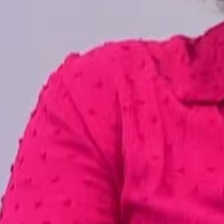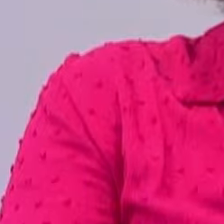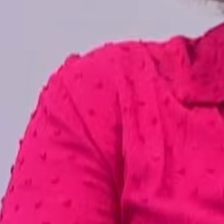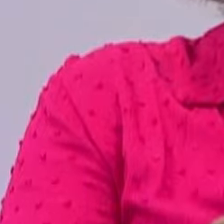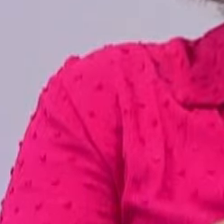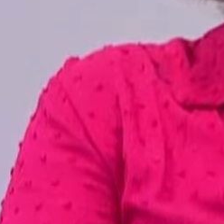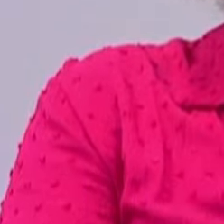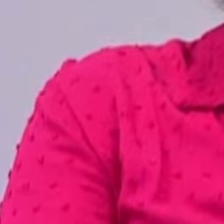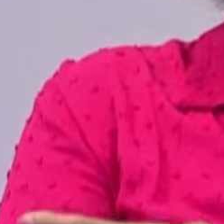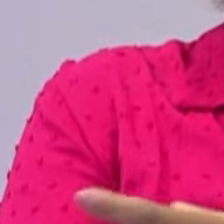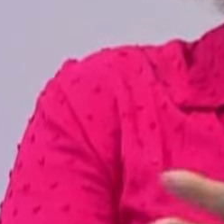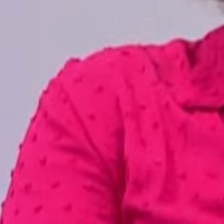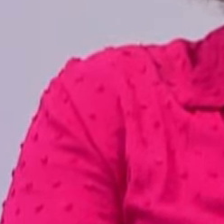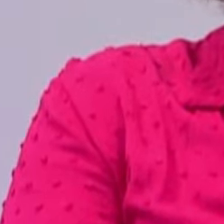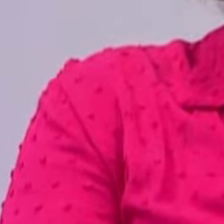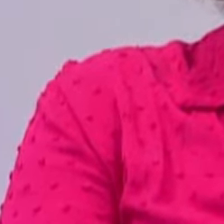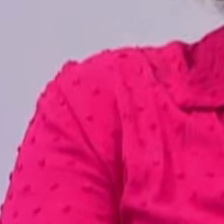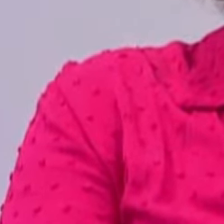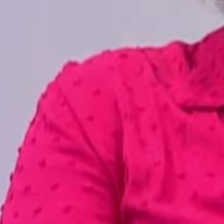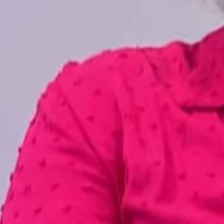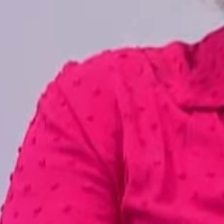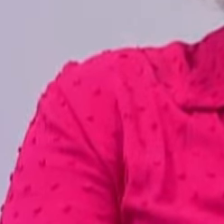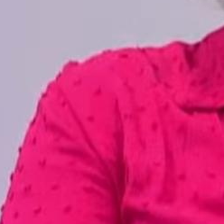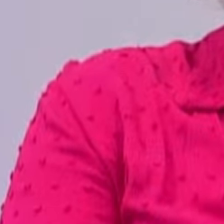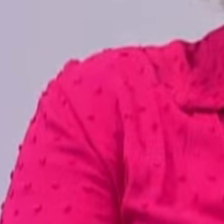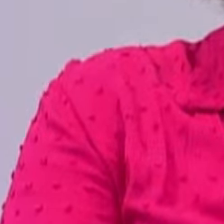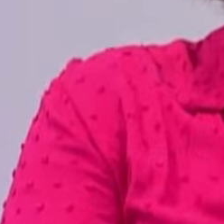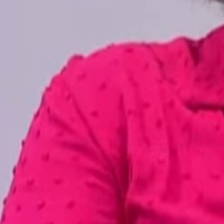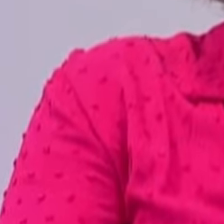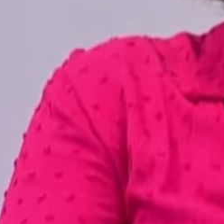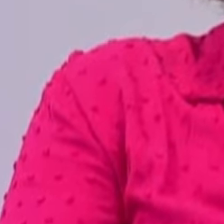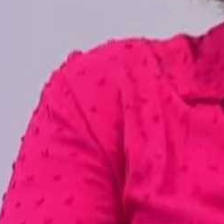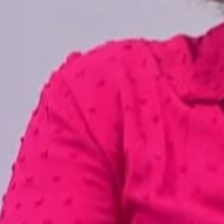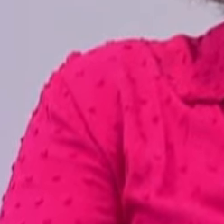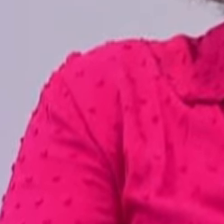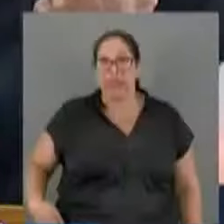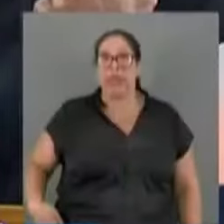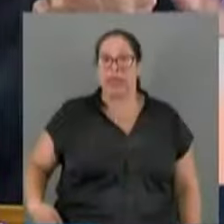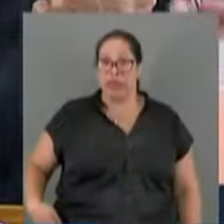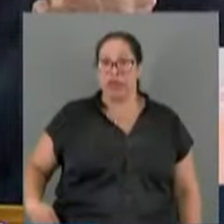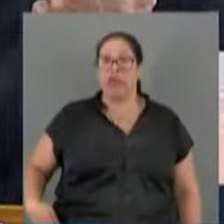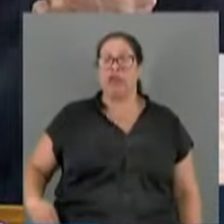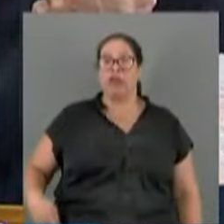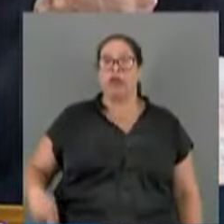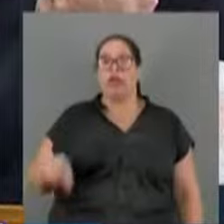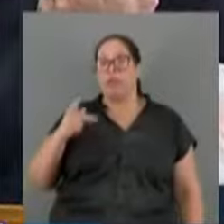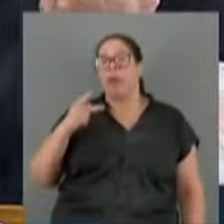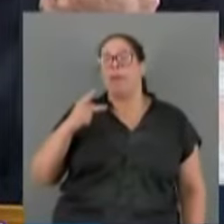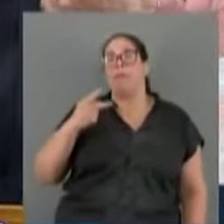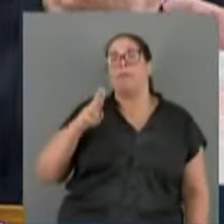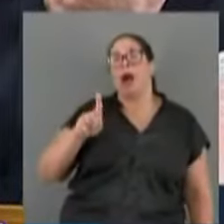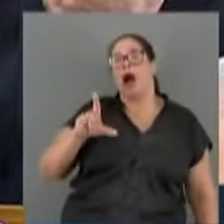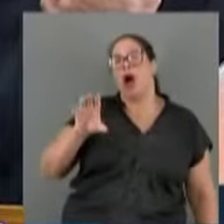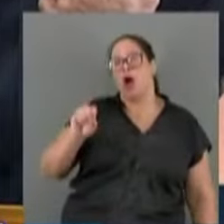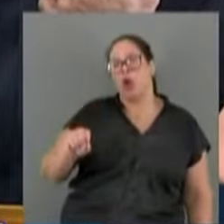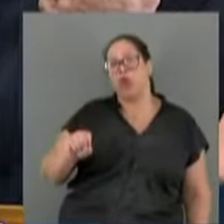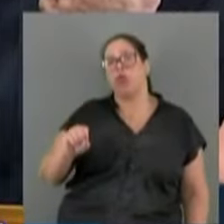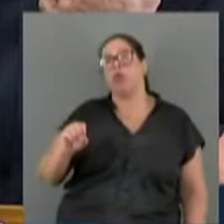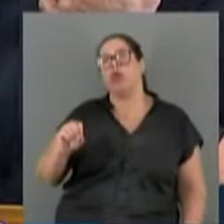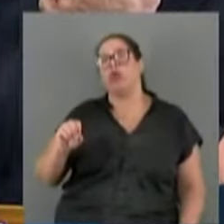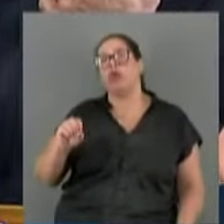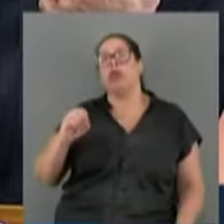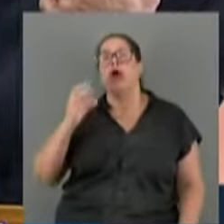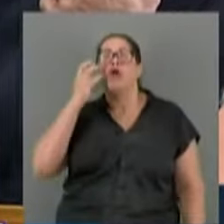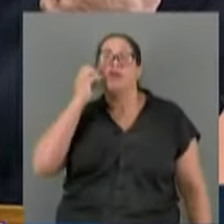ministro fazer ali essa interação e mudar um pouco a